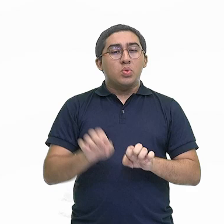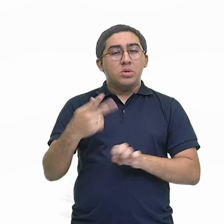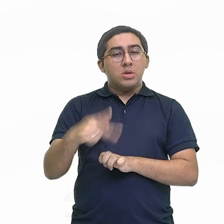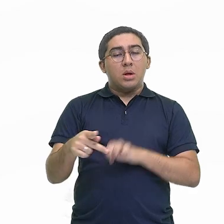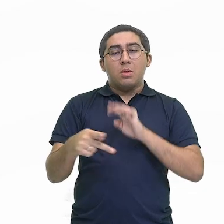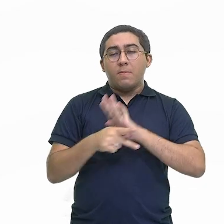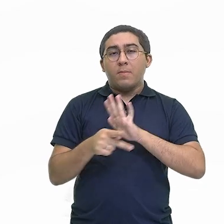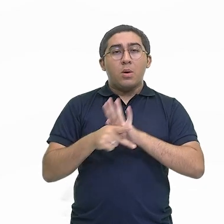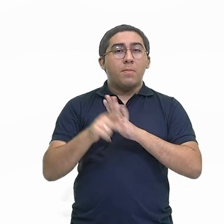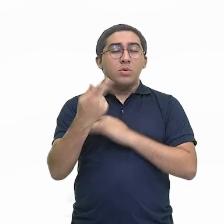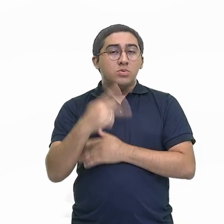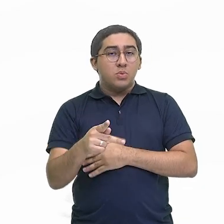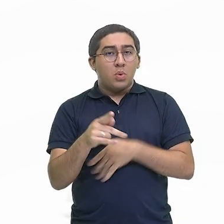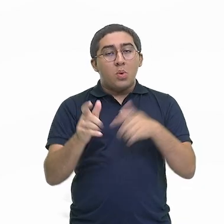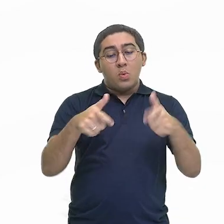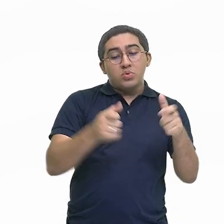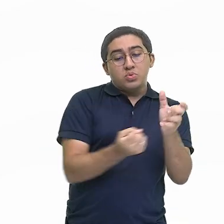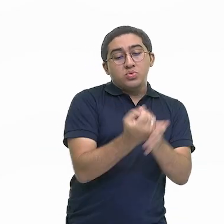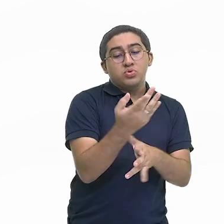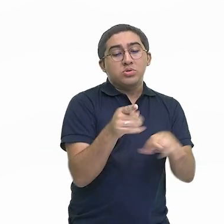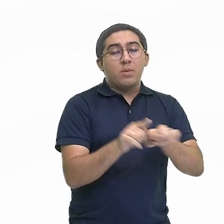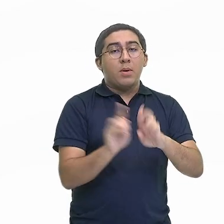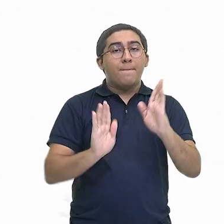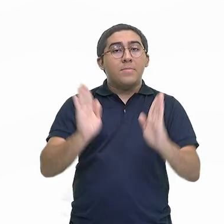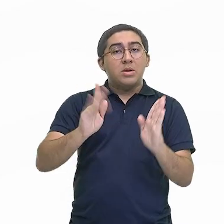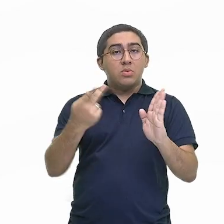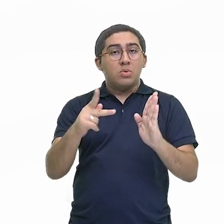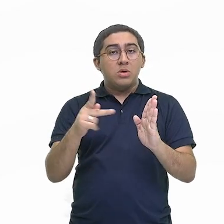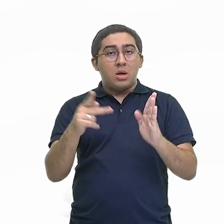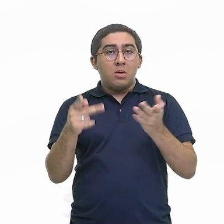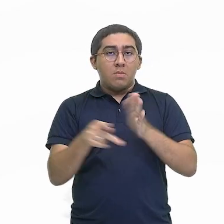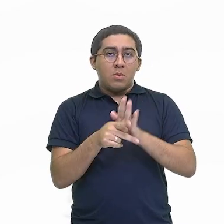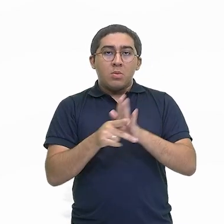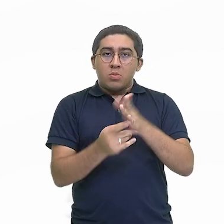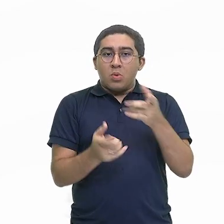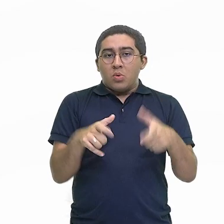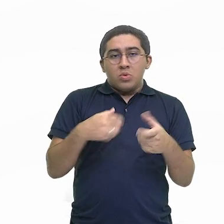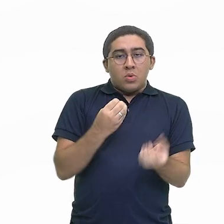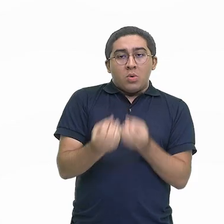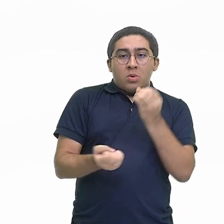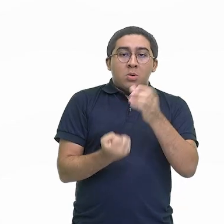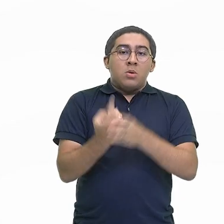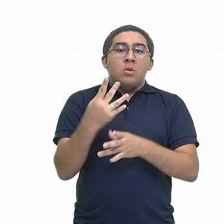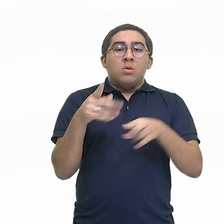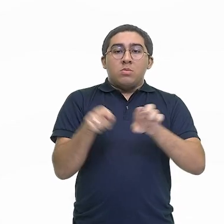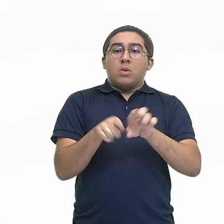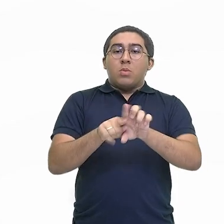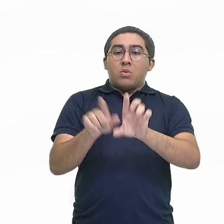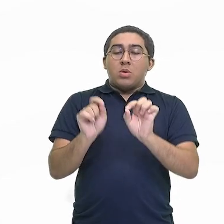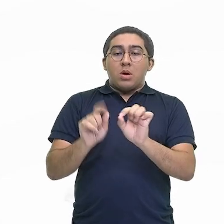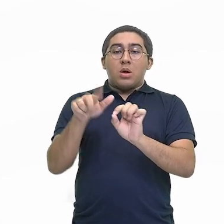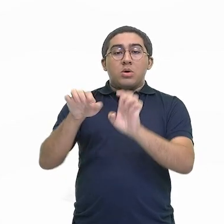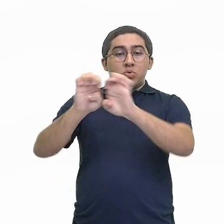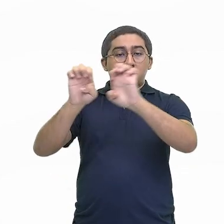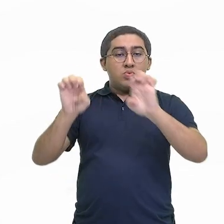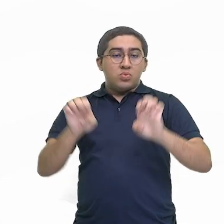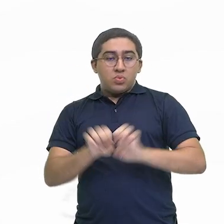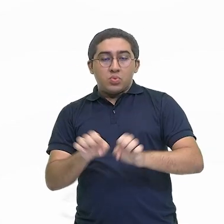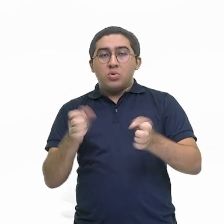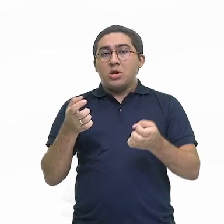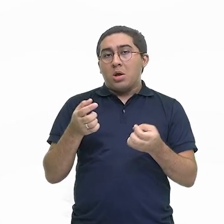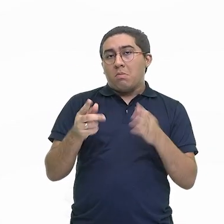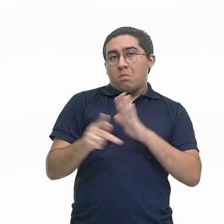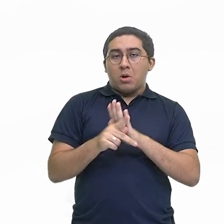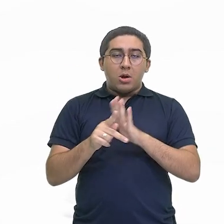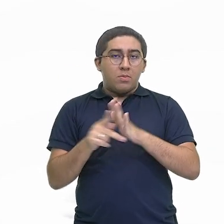a época da sua origem, o período geológico do qual elas foram formadas ali e também a composição delas, os minerais que